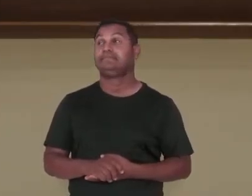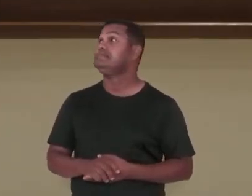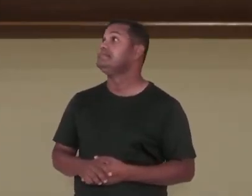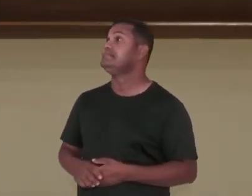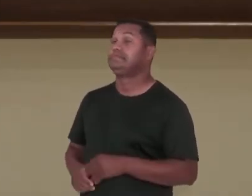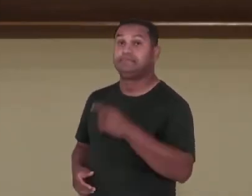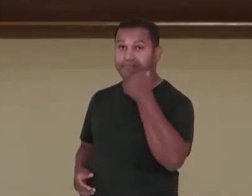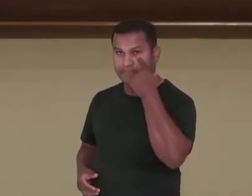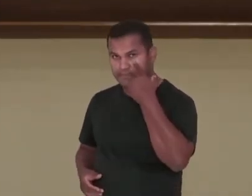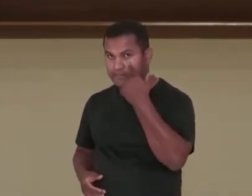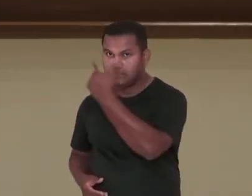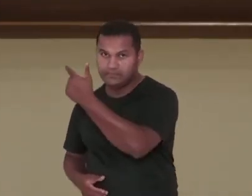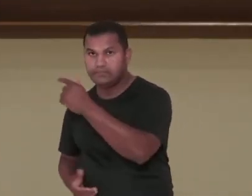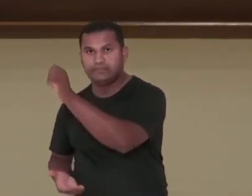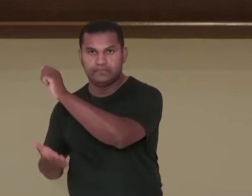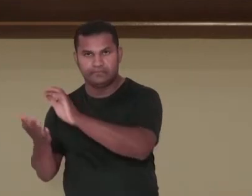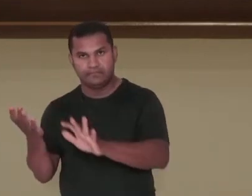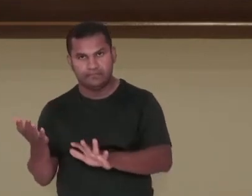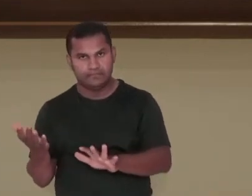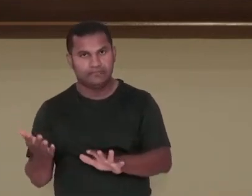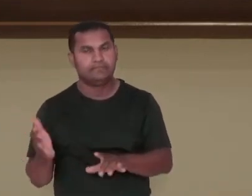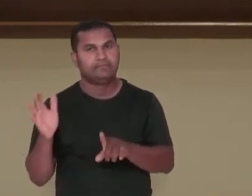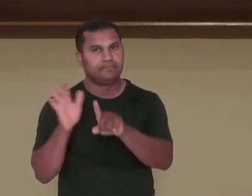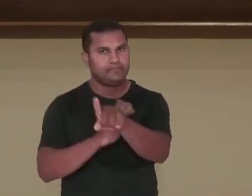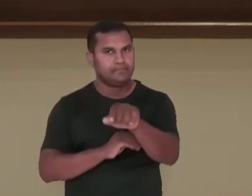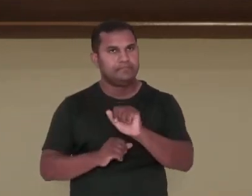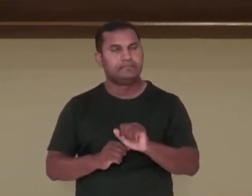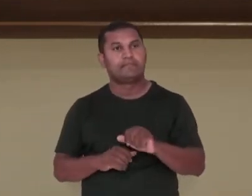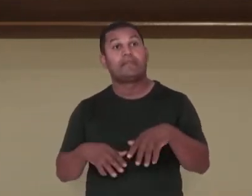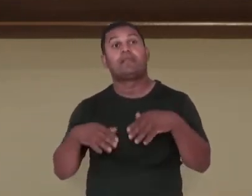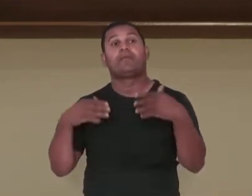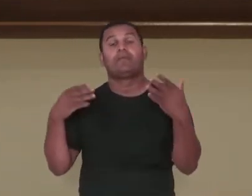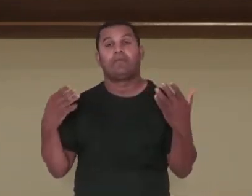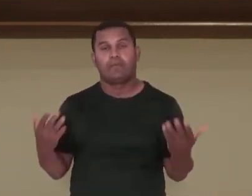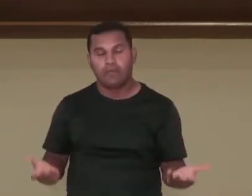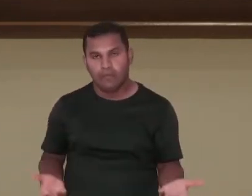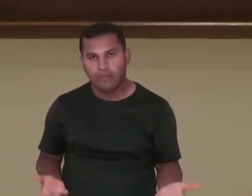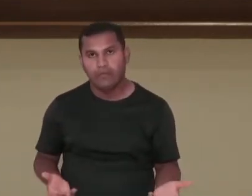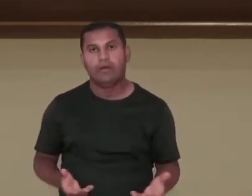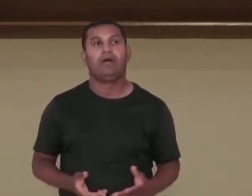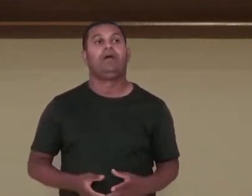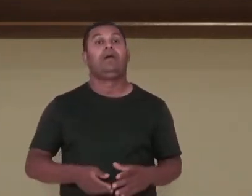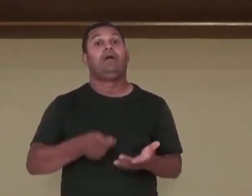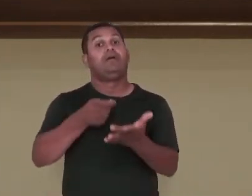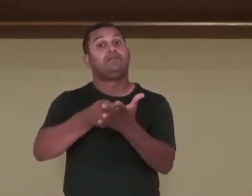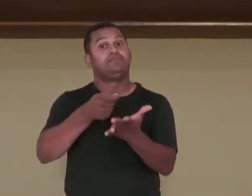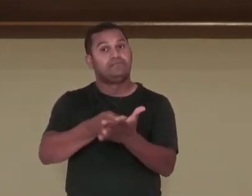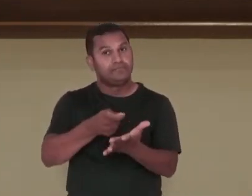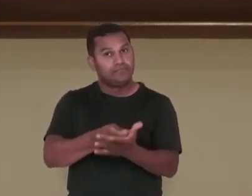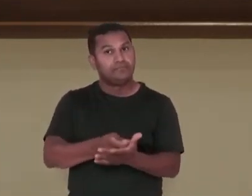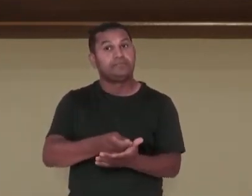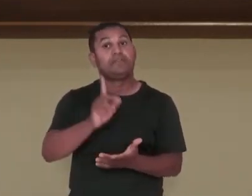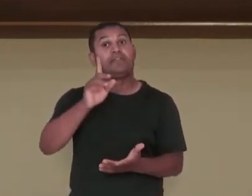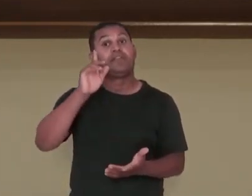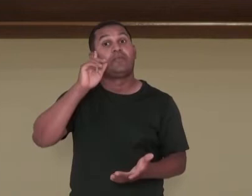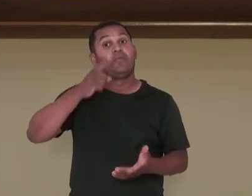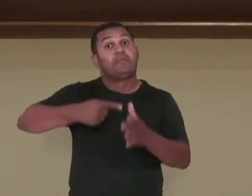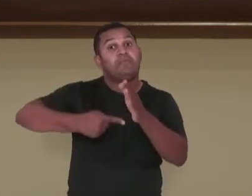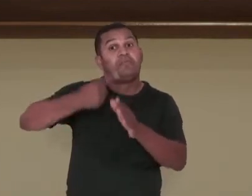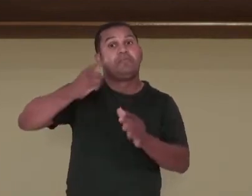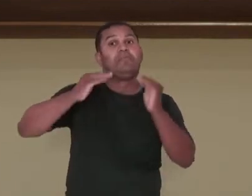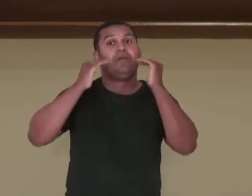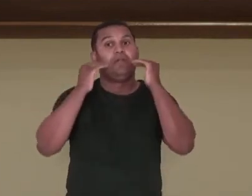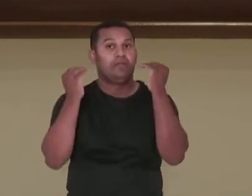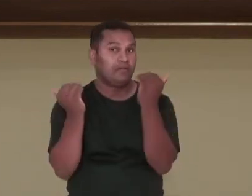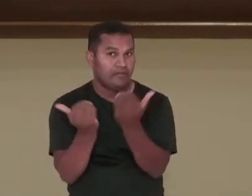Então, vamos ler essa atividade, olha só. Quais as exigências presentes no primeiro Congresso Operário Brasileiro em